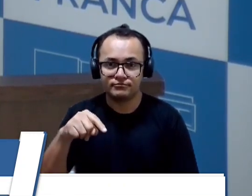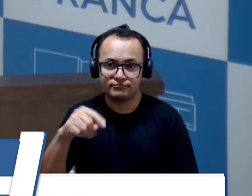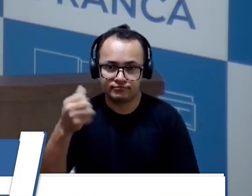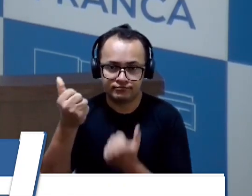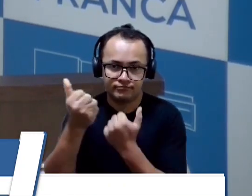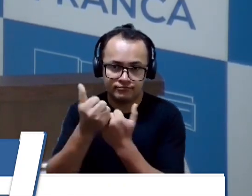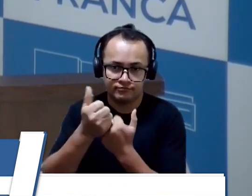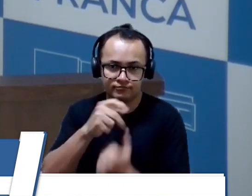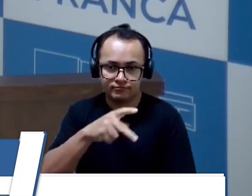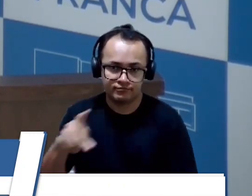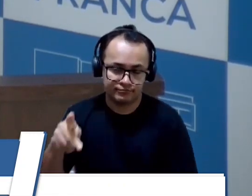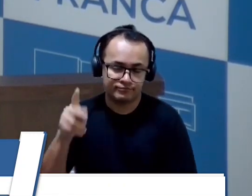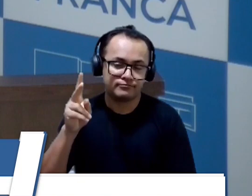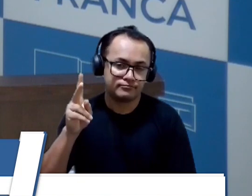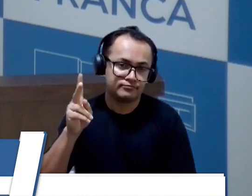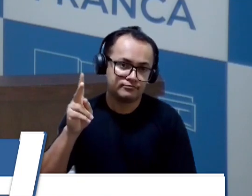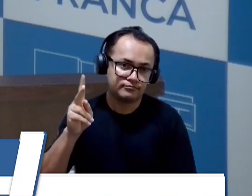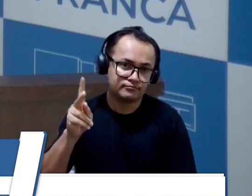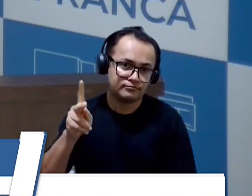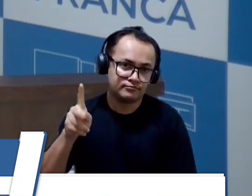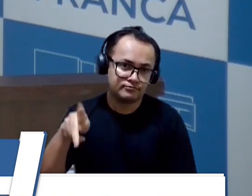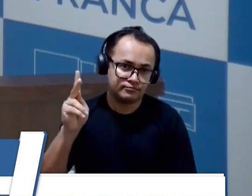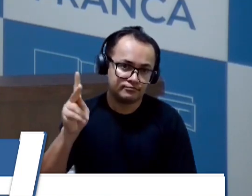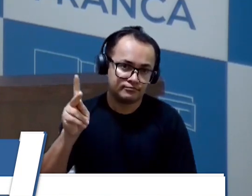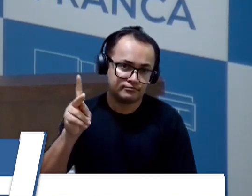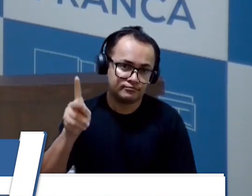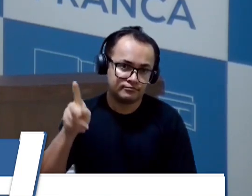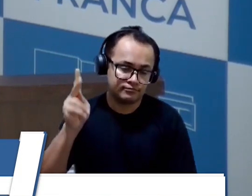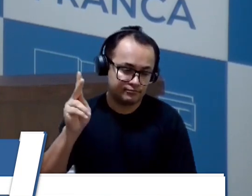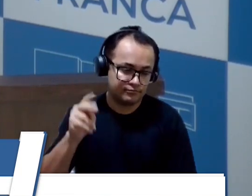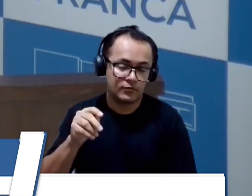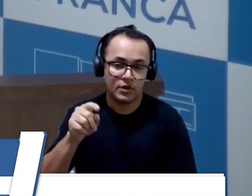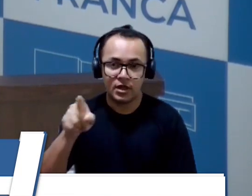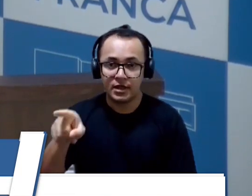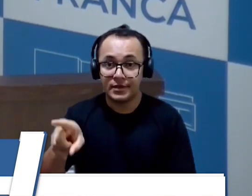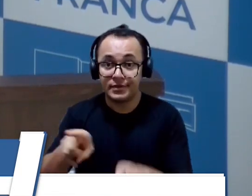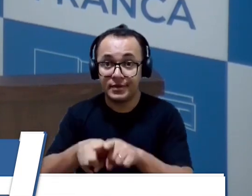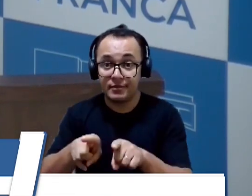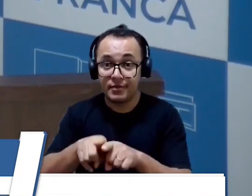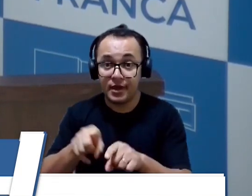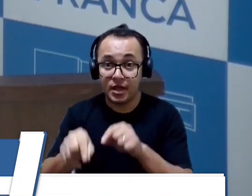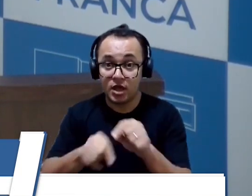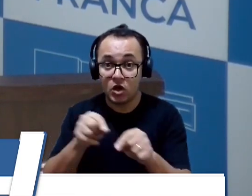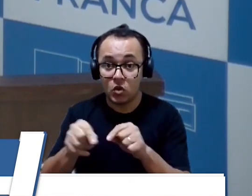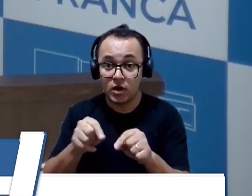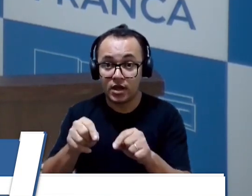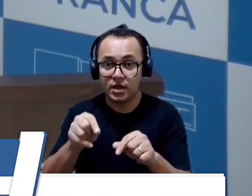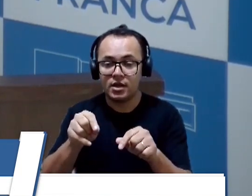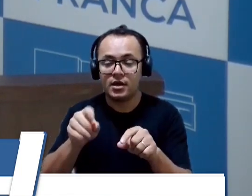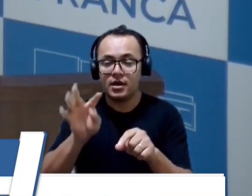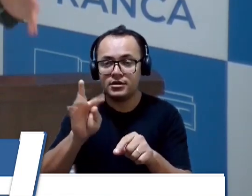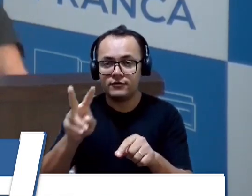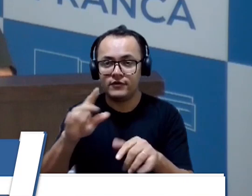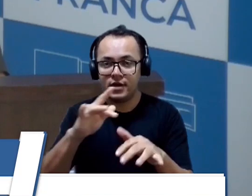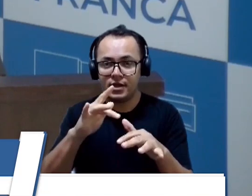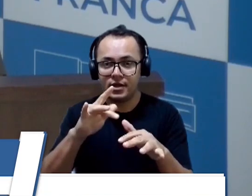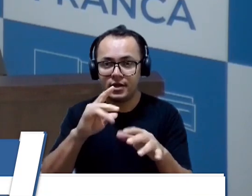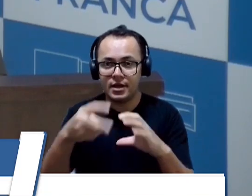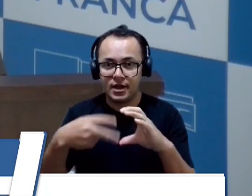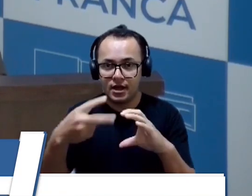e a mesa diretora, ao pessoal do plenário, à TV Câmara